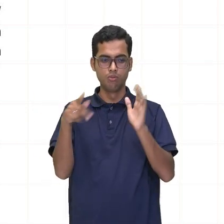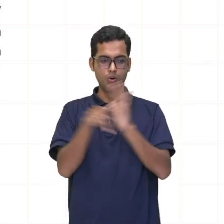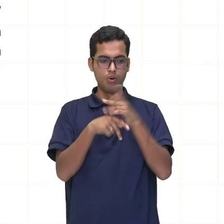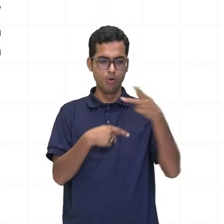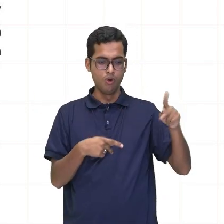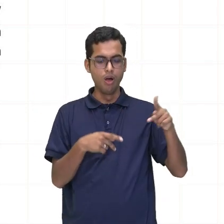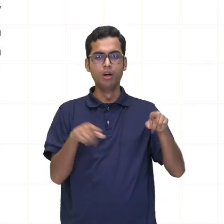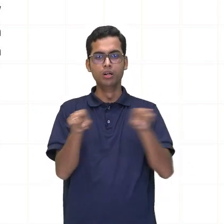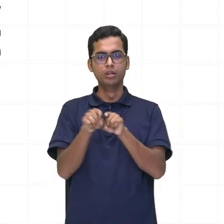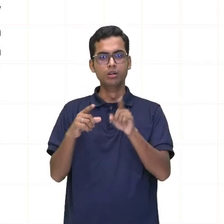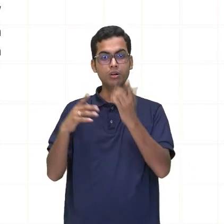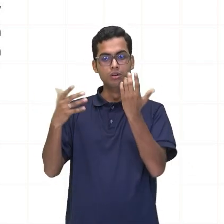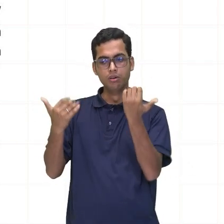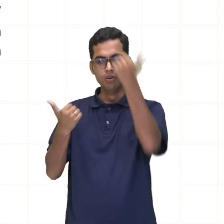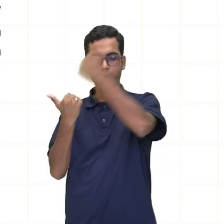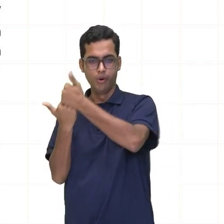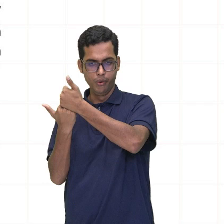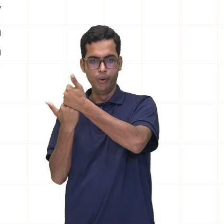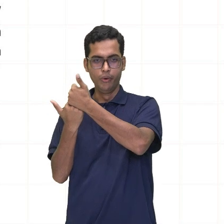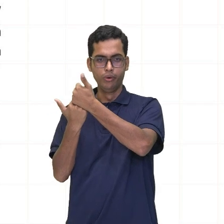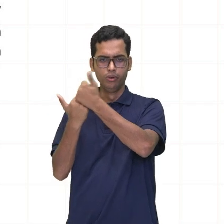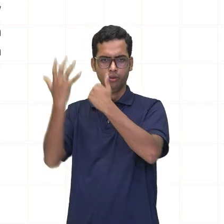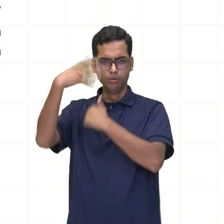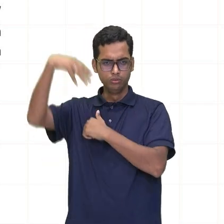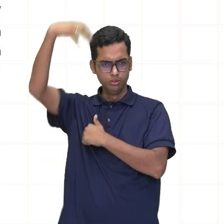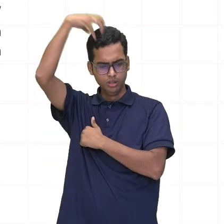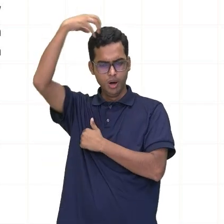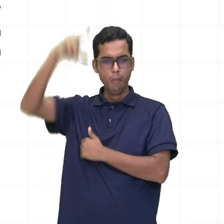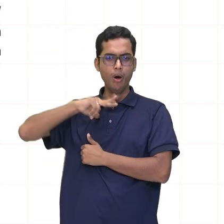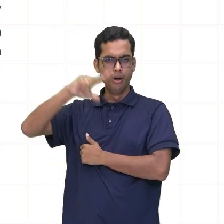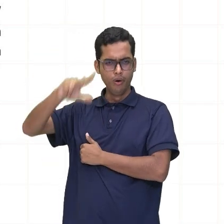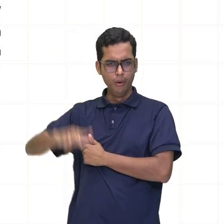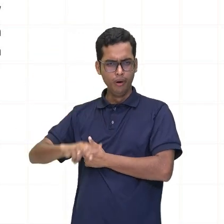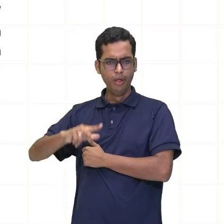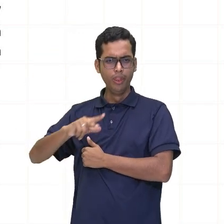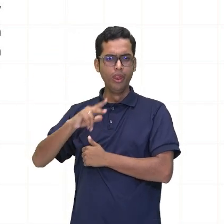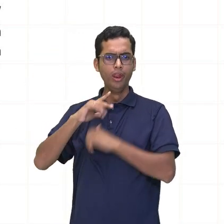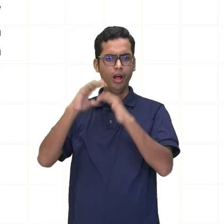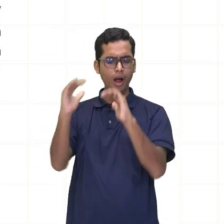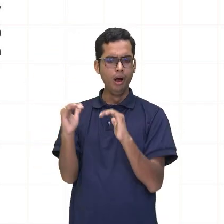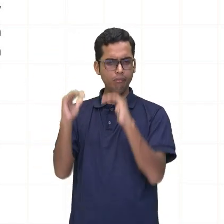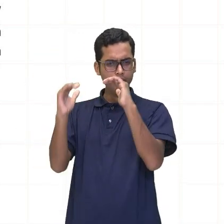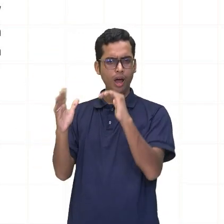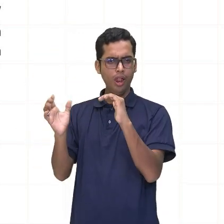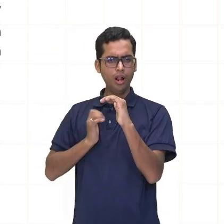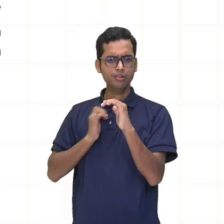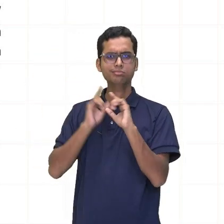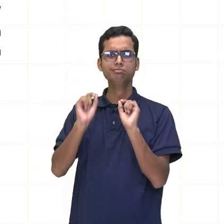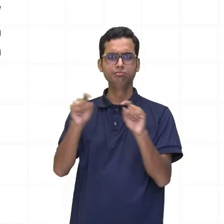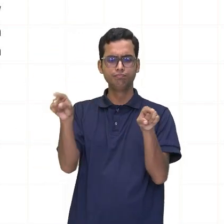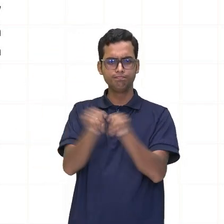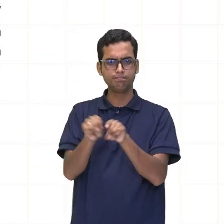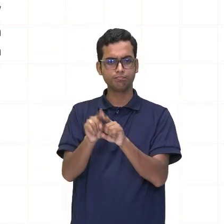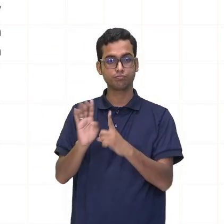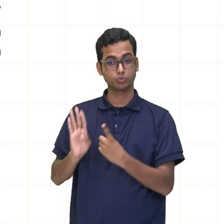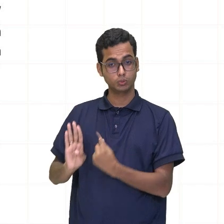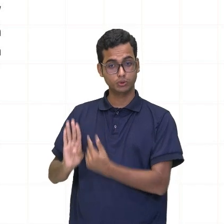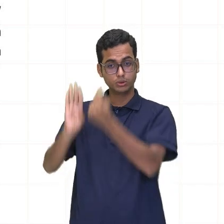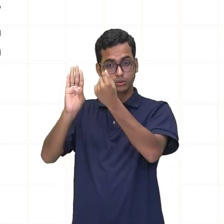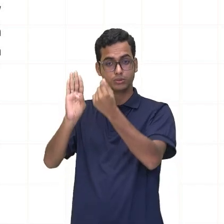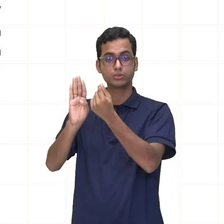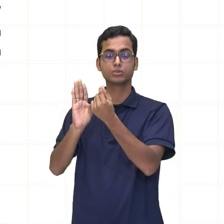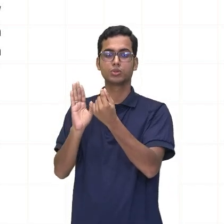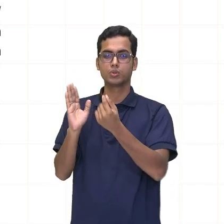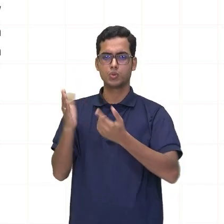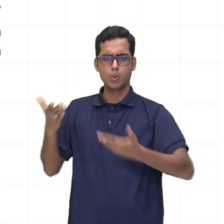seus privilégios, e quando eu falo aqui de nobreza, eu me refiro à alta nobreza. A burguesia, a pequena